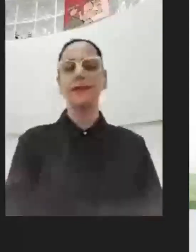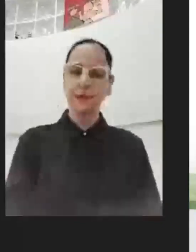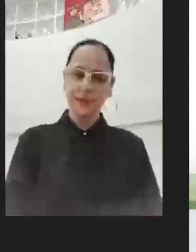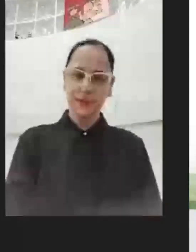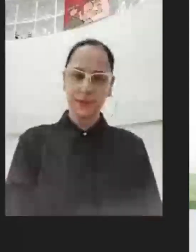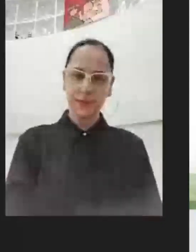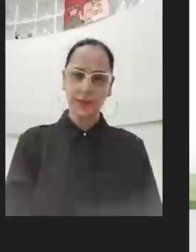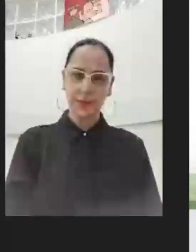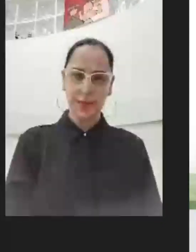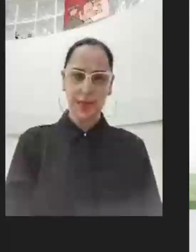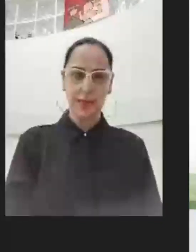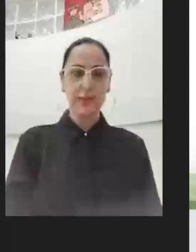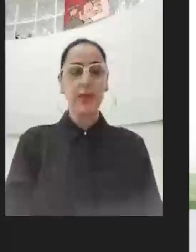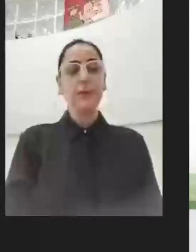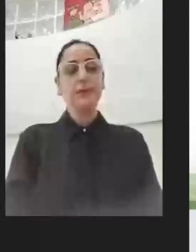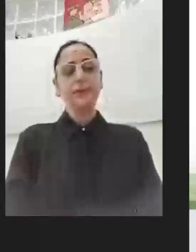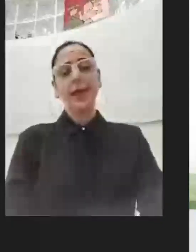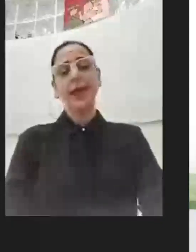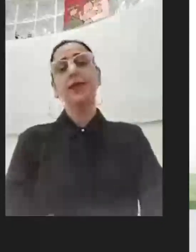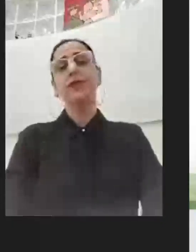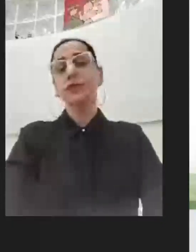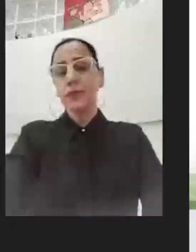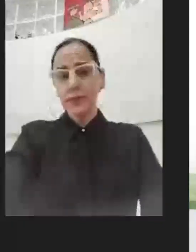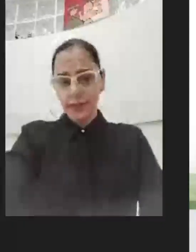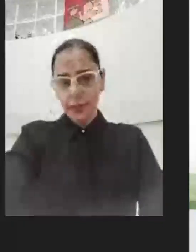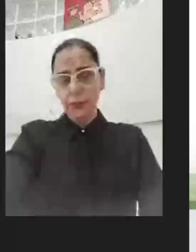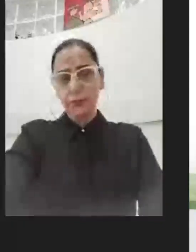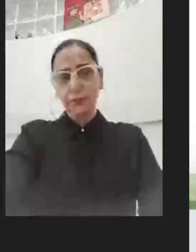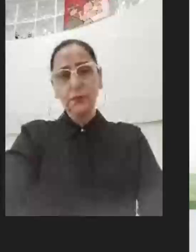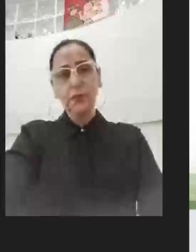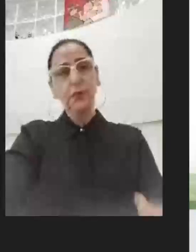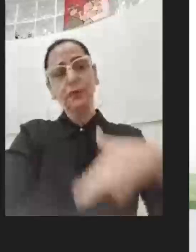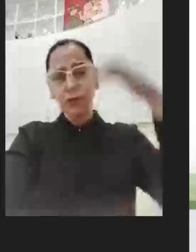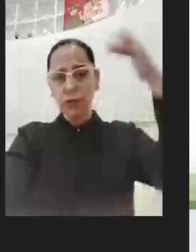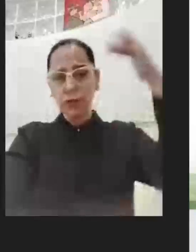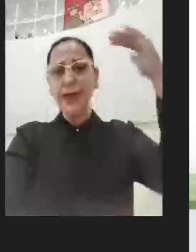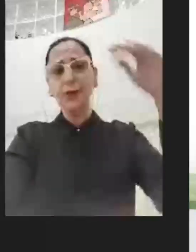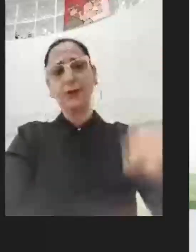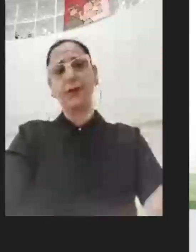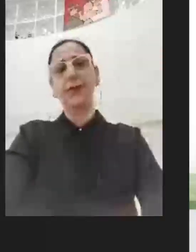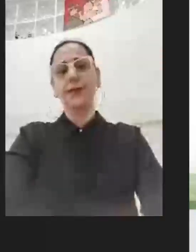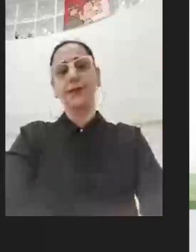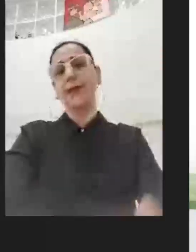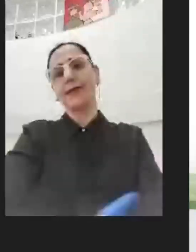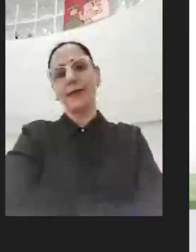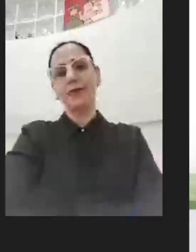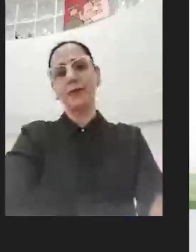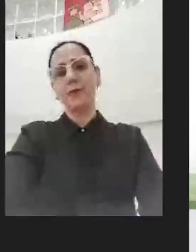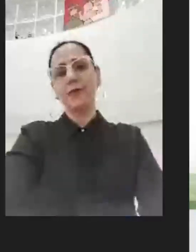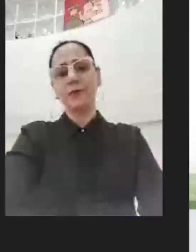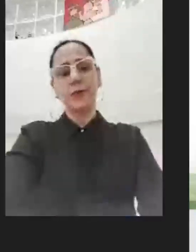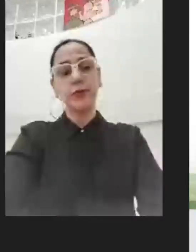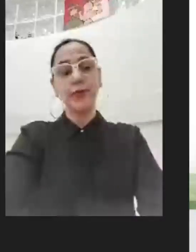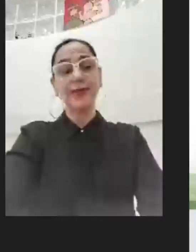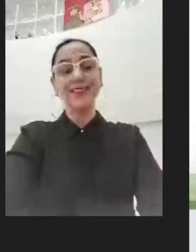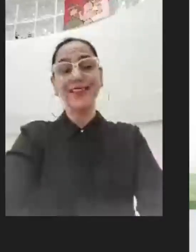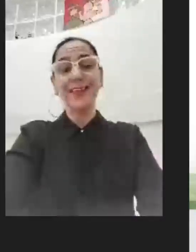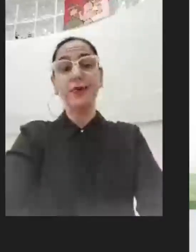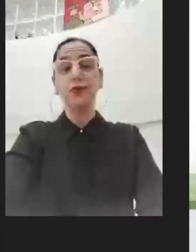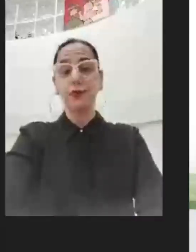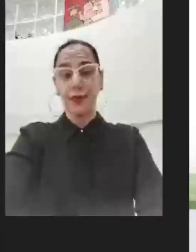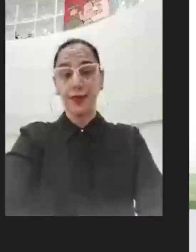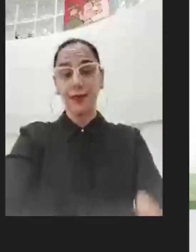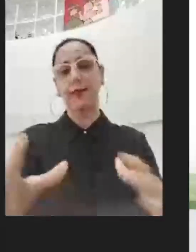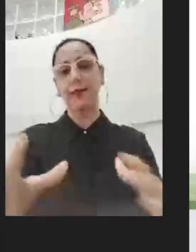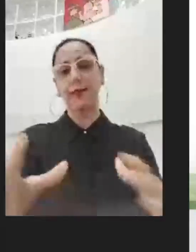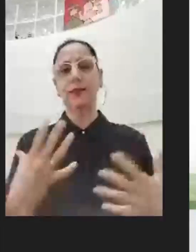90 ml, uma medida para 120 ml. Aí a desnutrição ficou em alta, né? E aí levava os bebezinhos